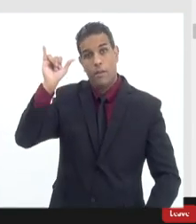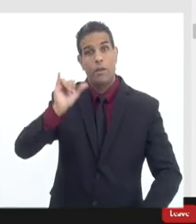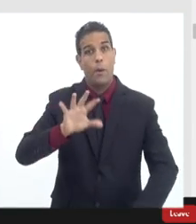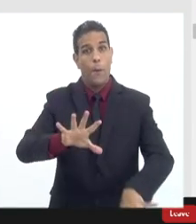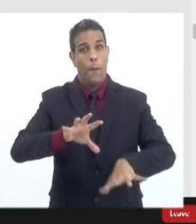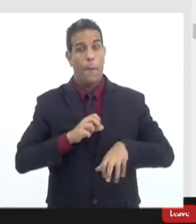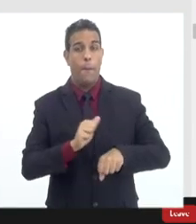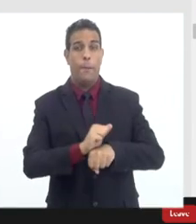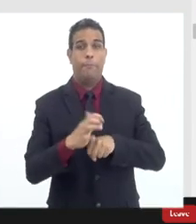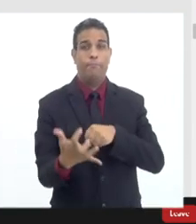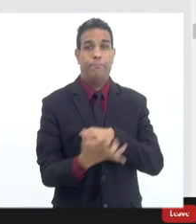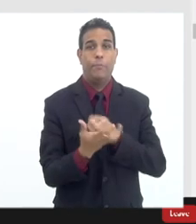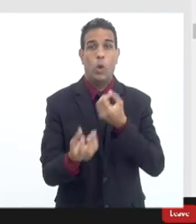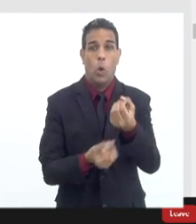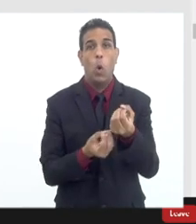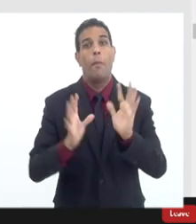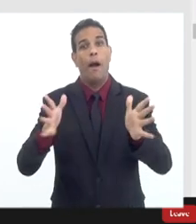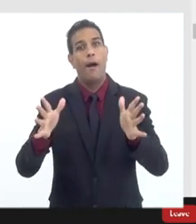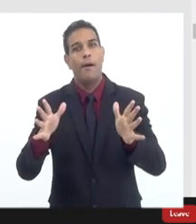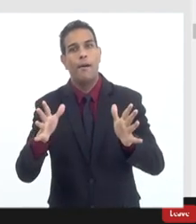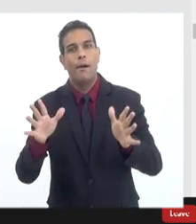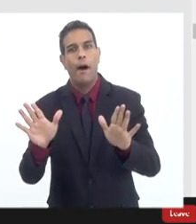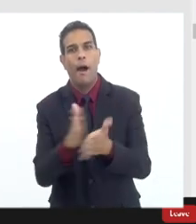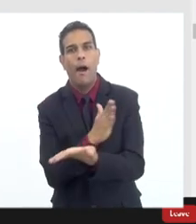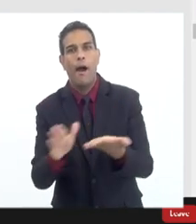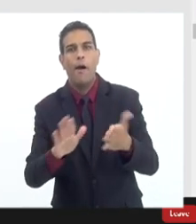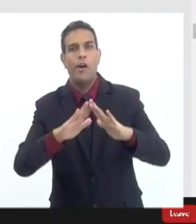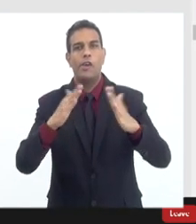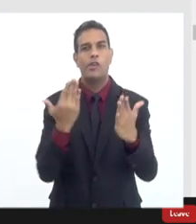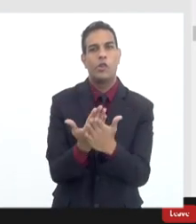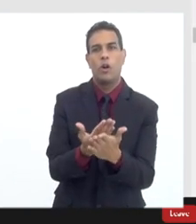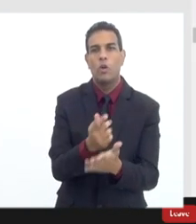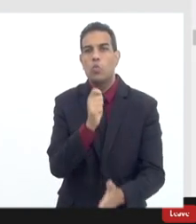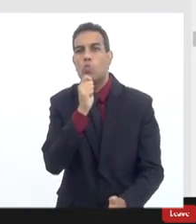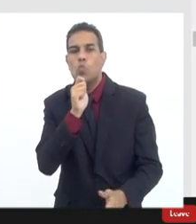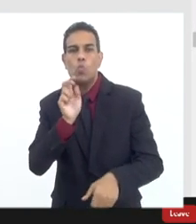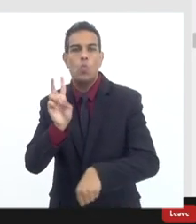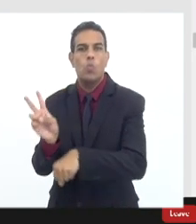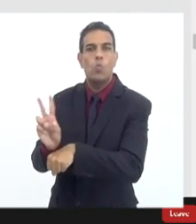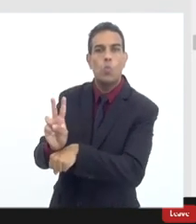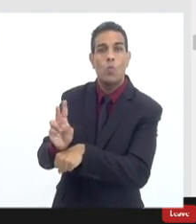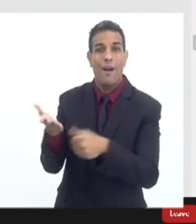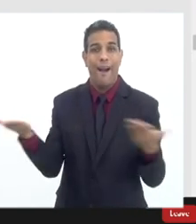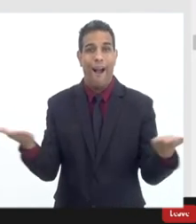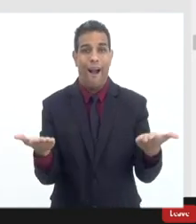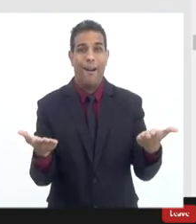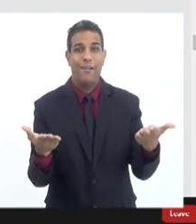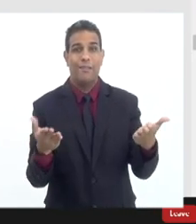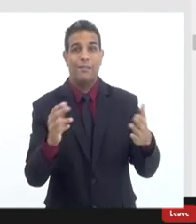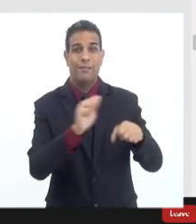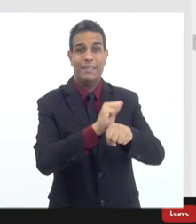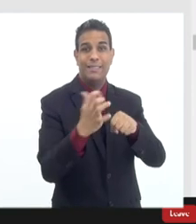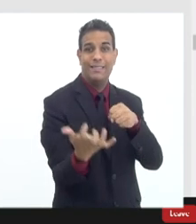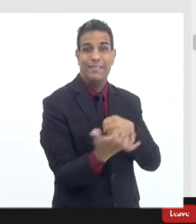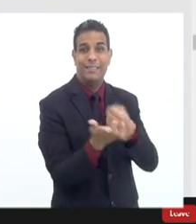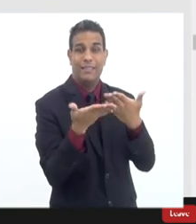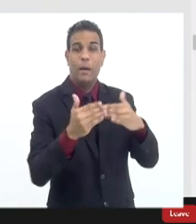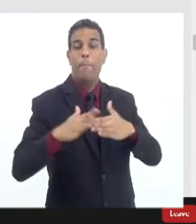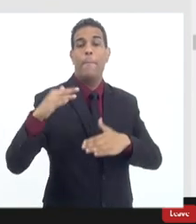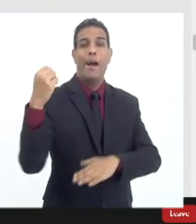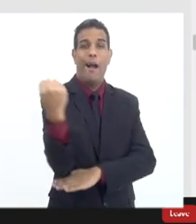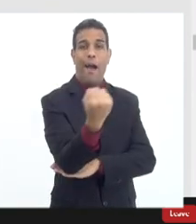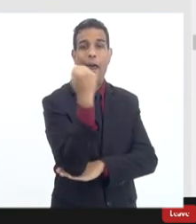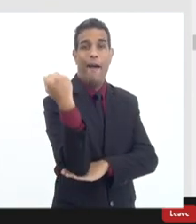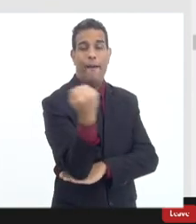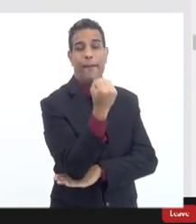pessoas sintomáticas. Já era muito ruim a gente ter escolas sem porteiro. Na pandemia se transformou em algo ainda mais